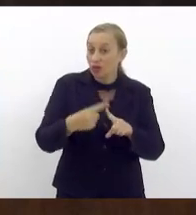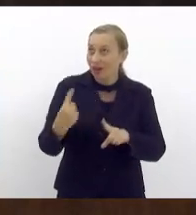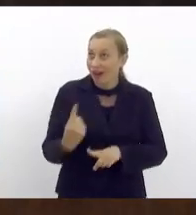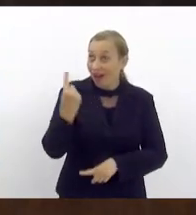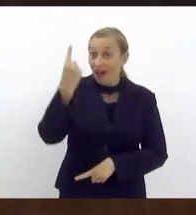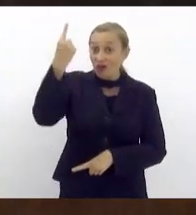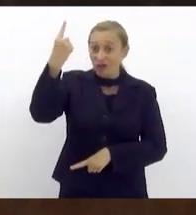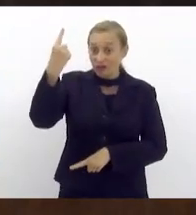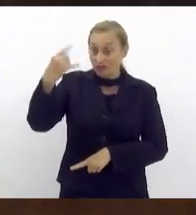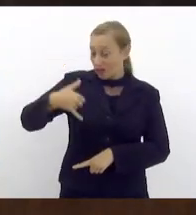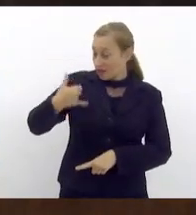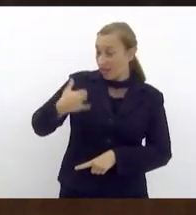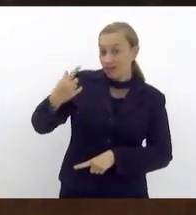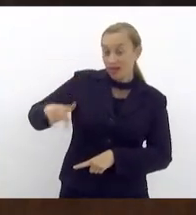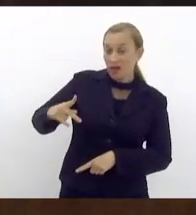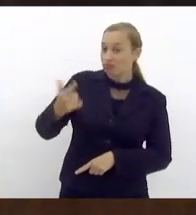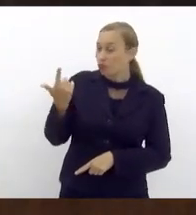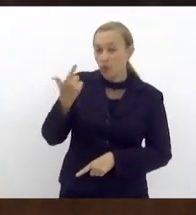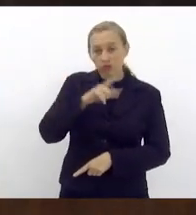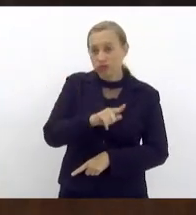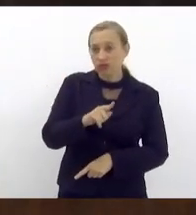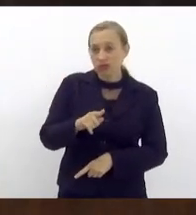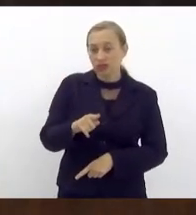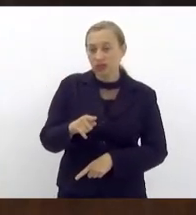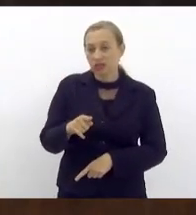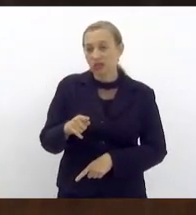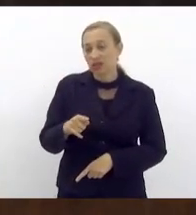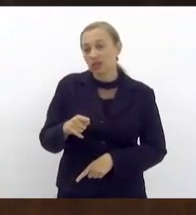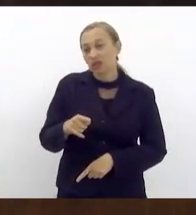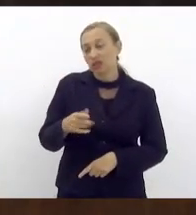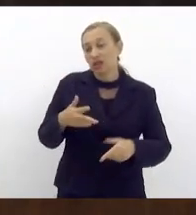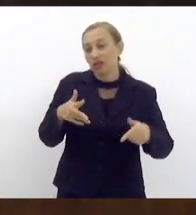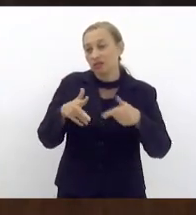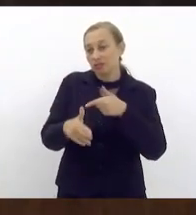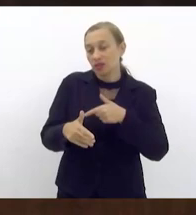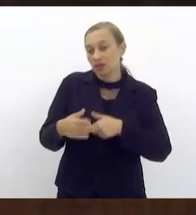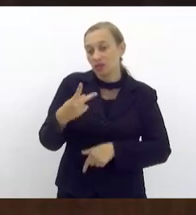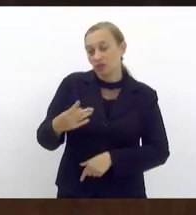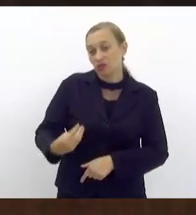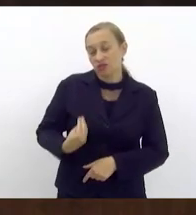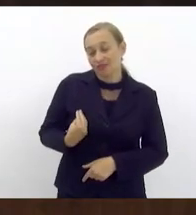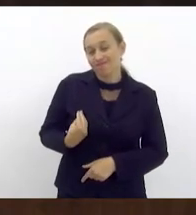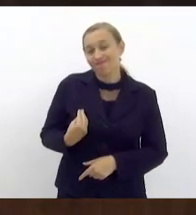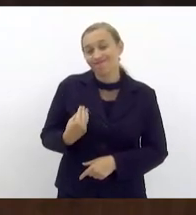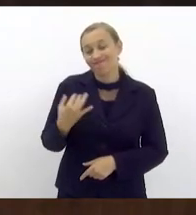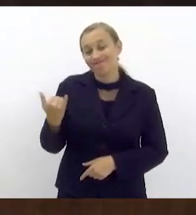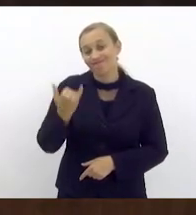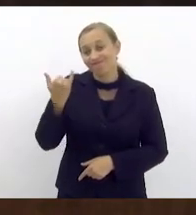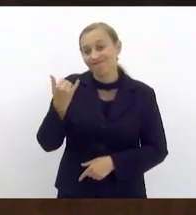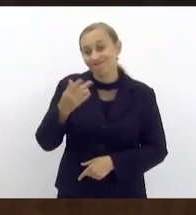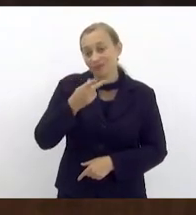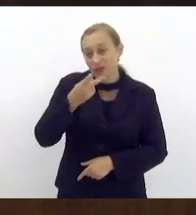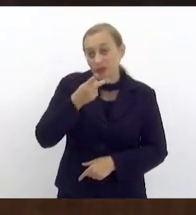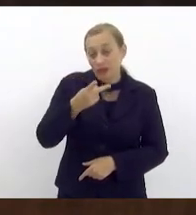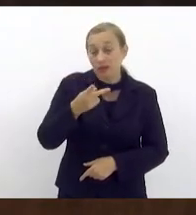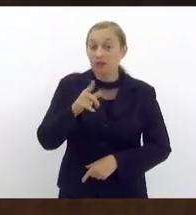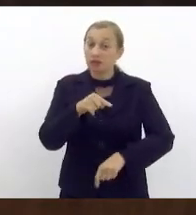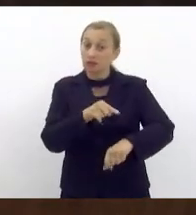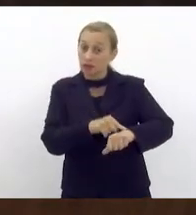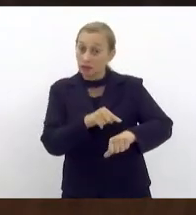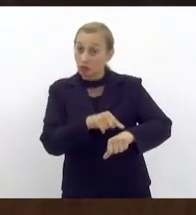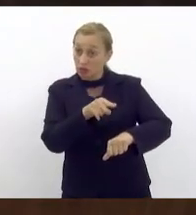idade dela e ela não conseguiu ela teve a vida a sua vida interrompida E aí é importante dizer que naquele